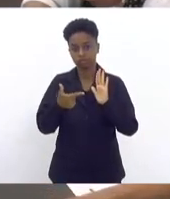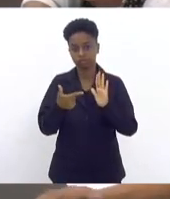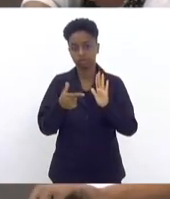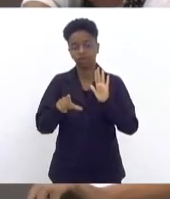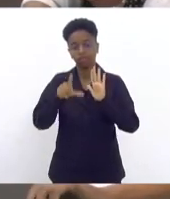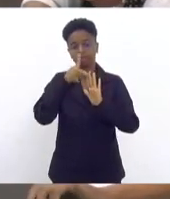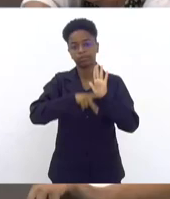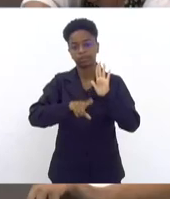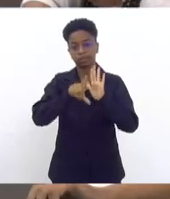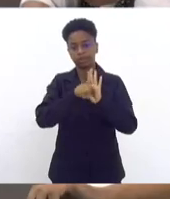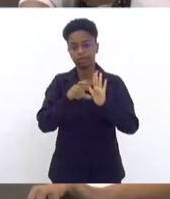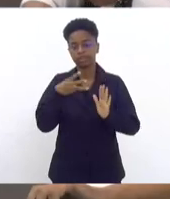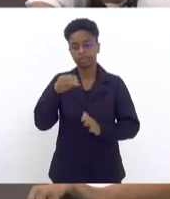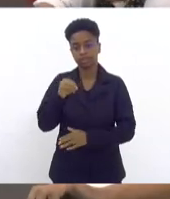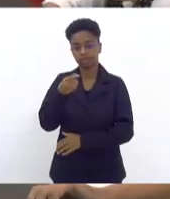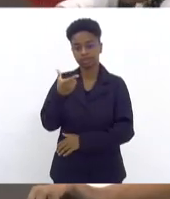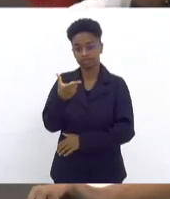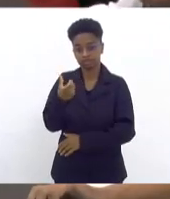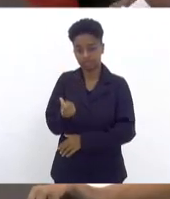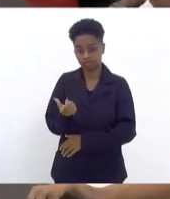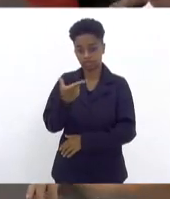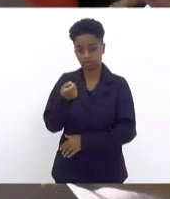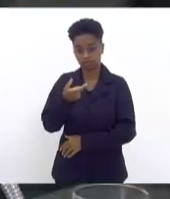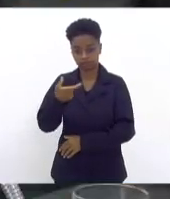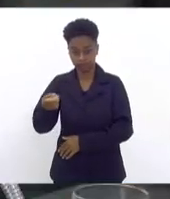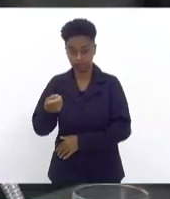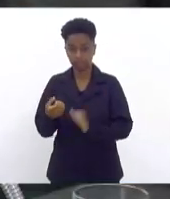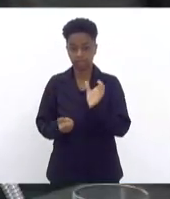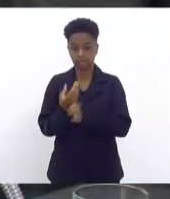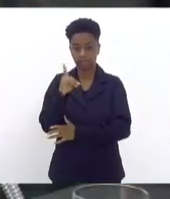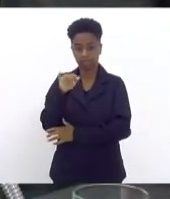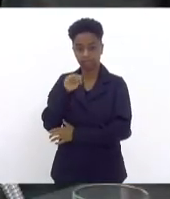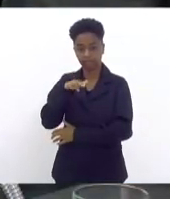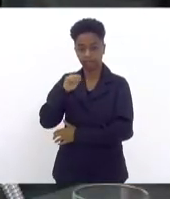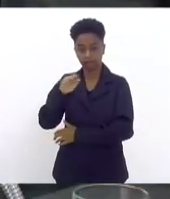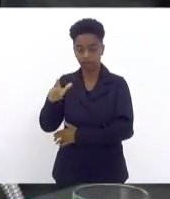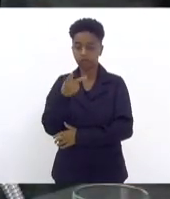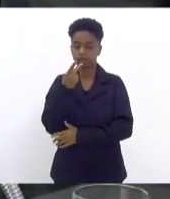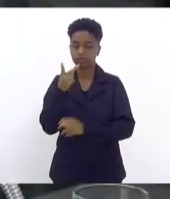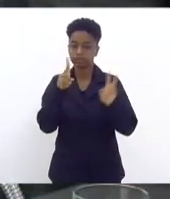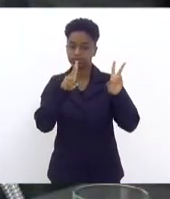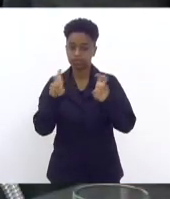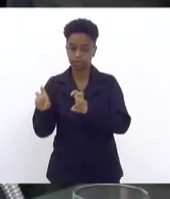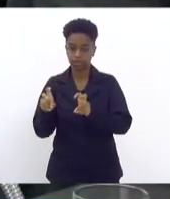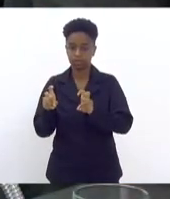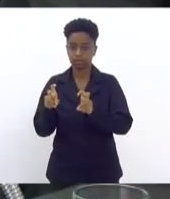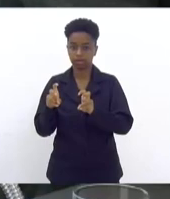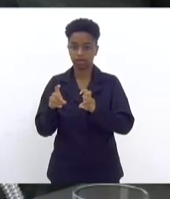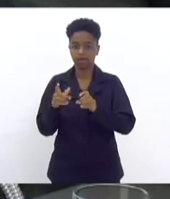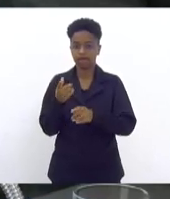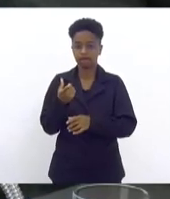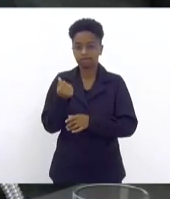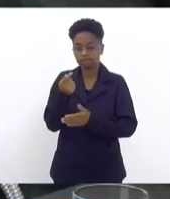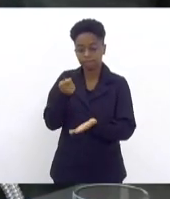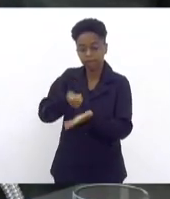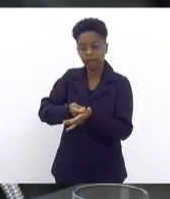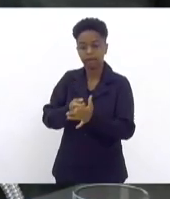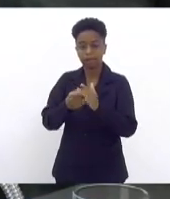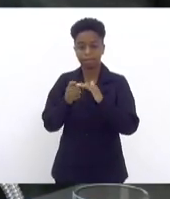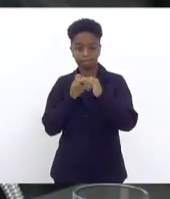lei 3026 de 2020, de autoria do deputado Daniel Librelon, que dispõe sobre a utilização de vagões de metrô, trens e barcas para